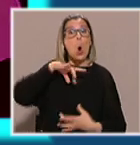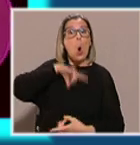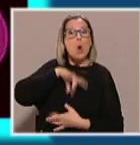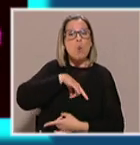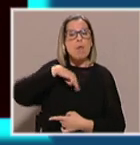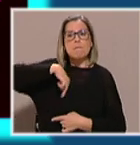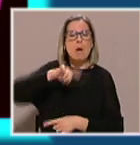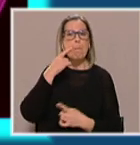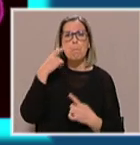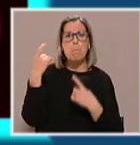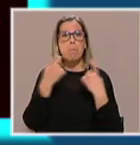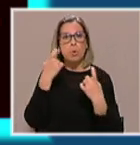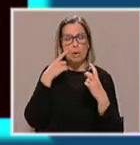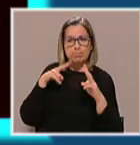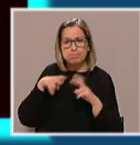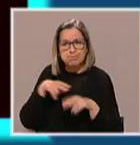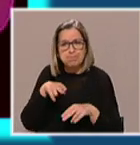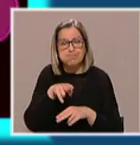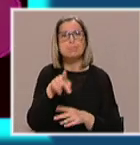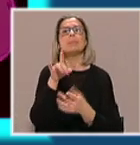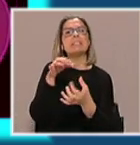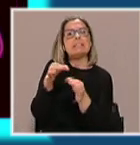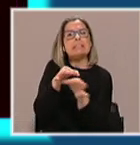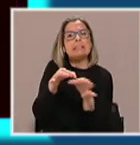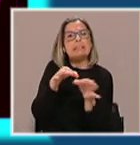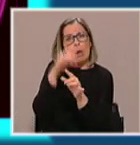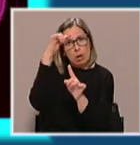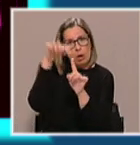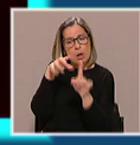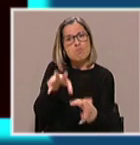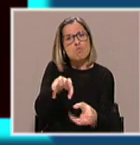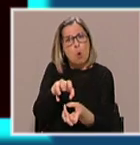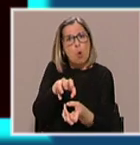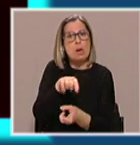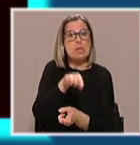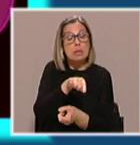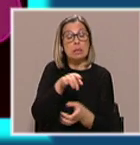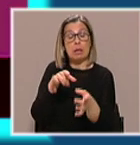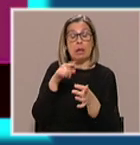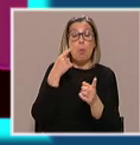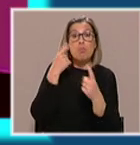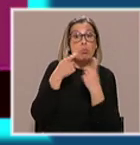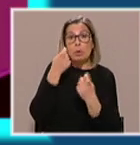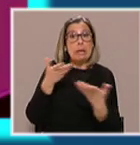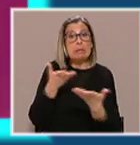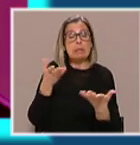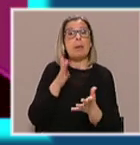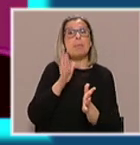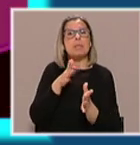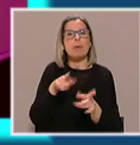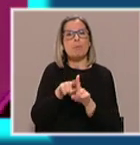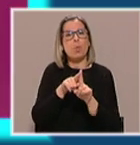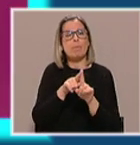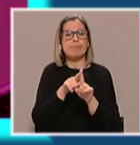conjunto de células-alvo a fim de provocar uma alteração específica. Para encontrar esses alvos, é ajudada por receptores que são